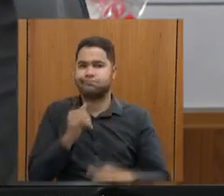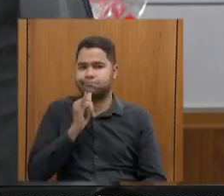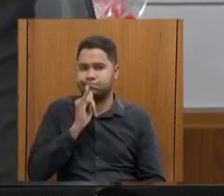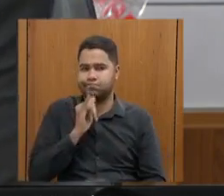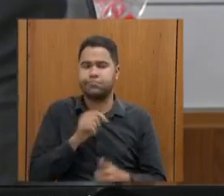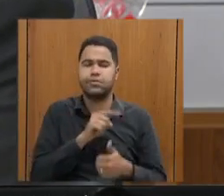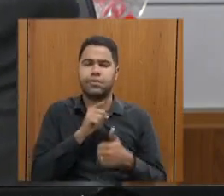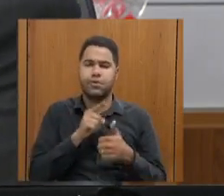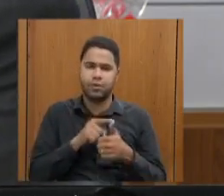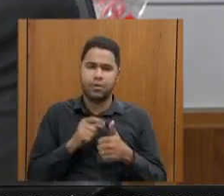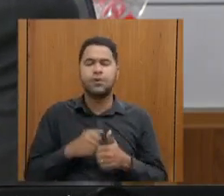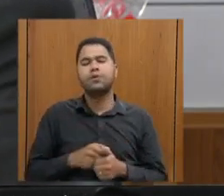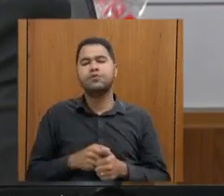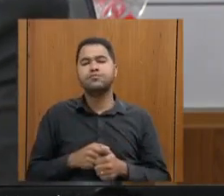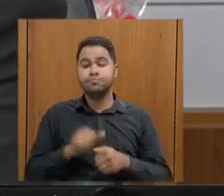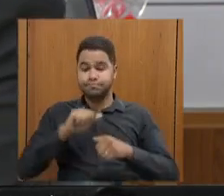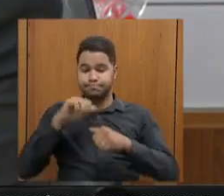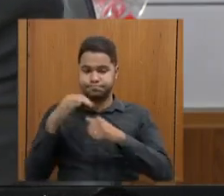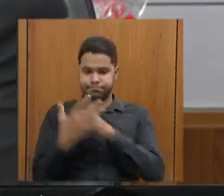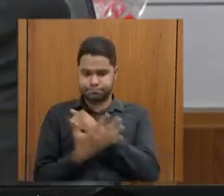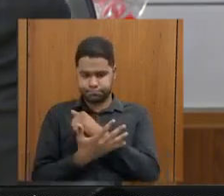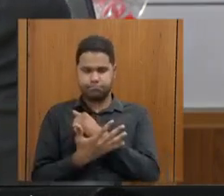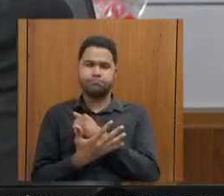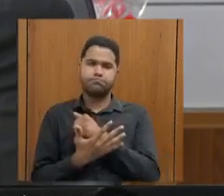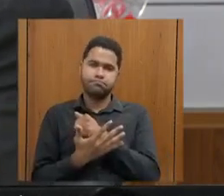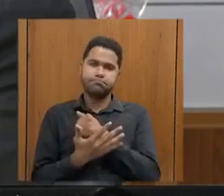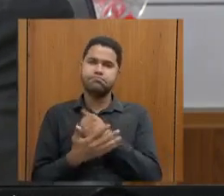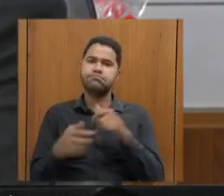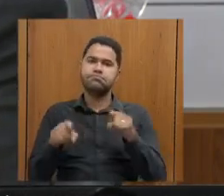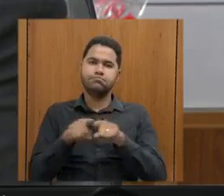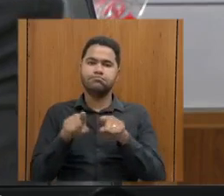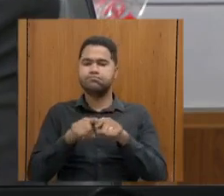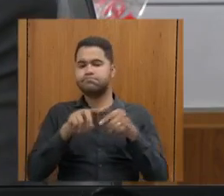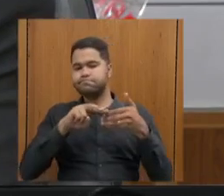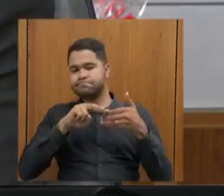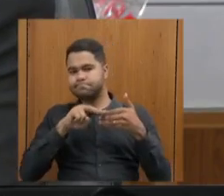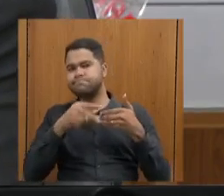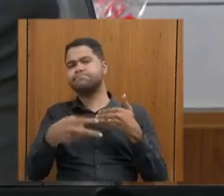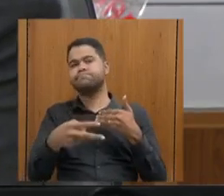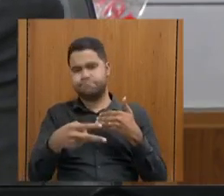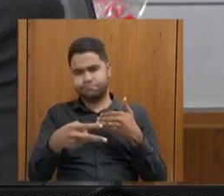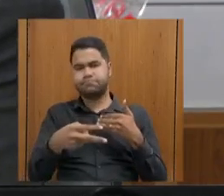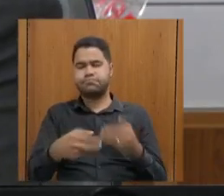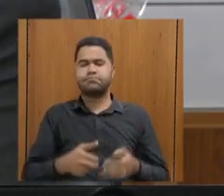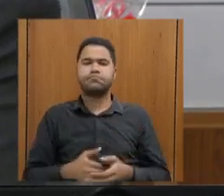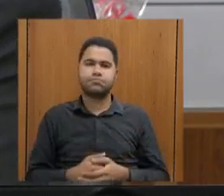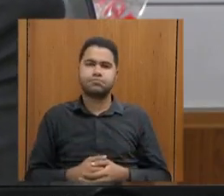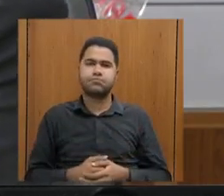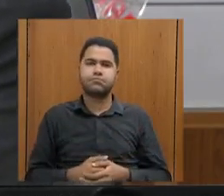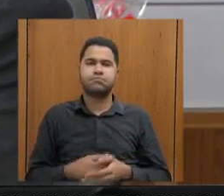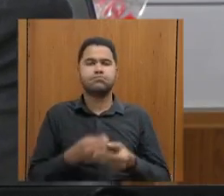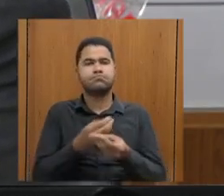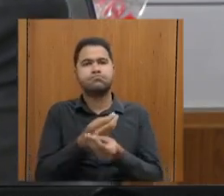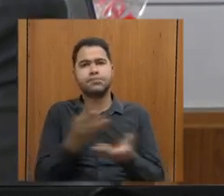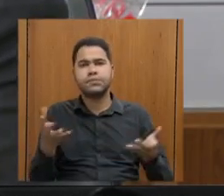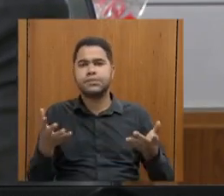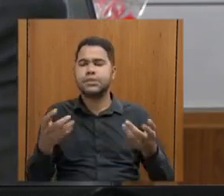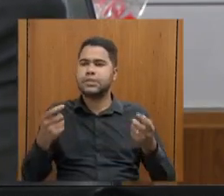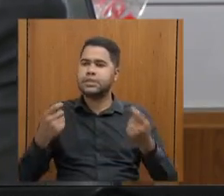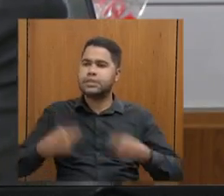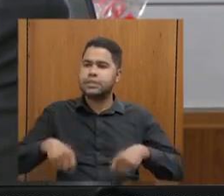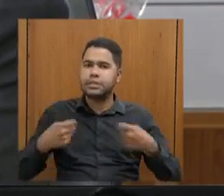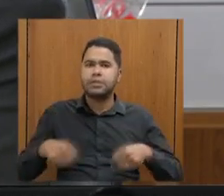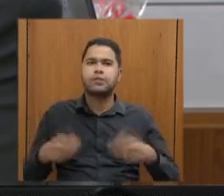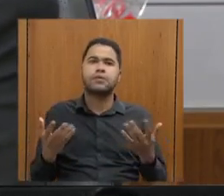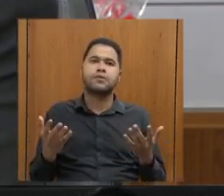exemplo é a anemia e também os seus efeitos colaterais e gerar necessidade do